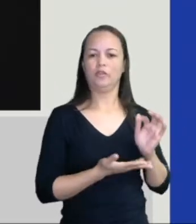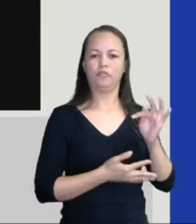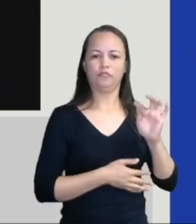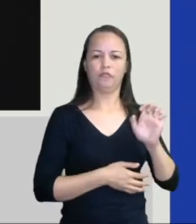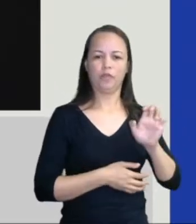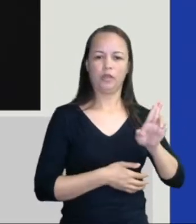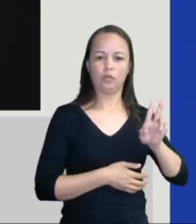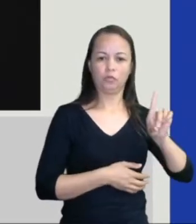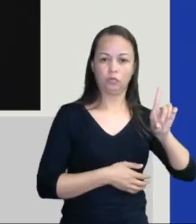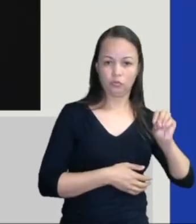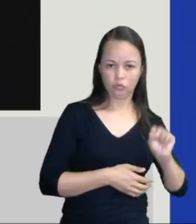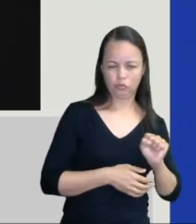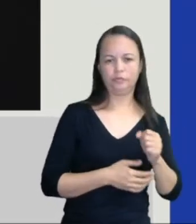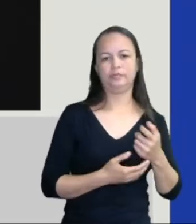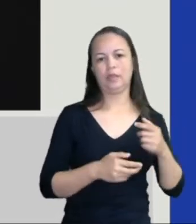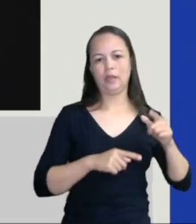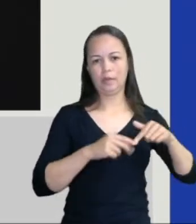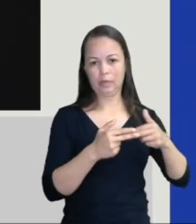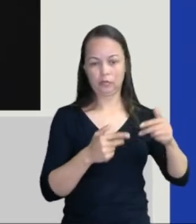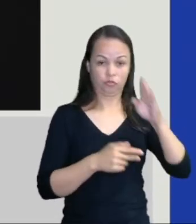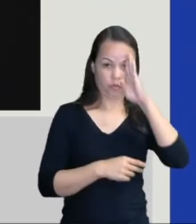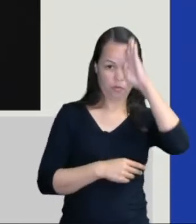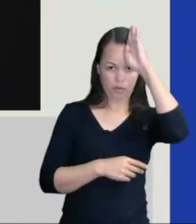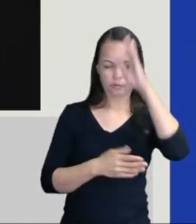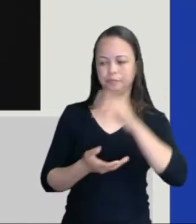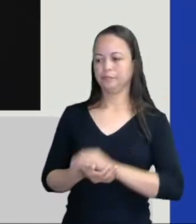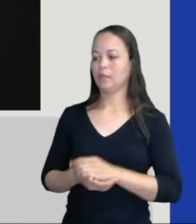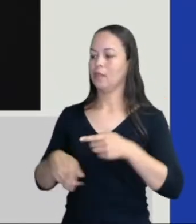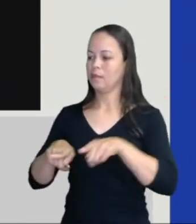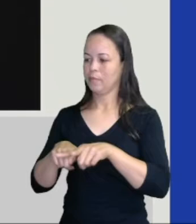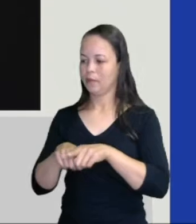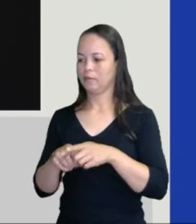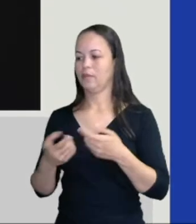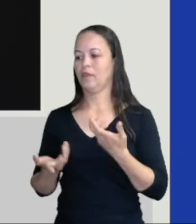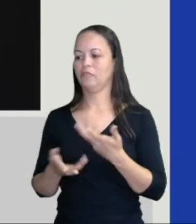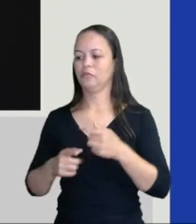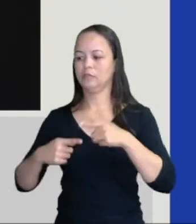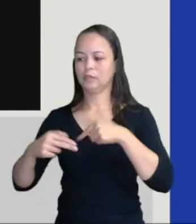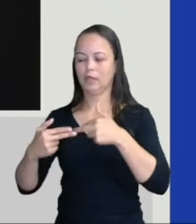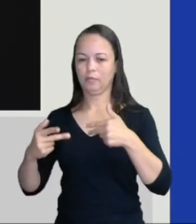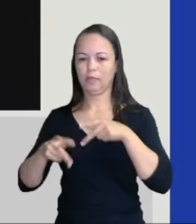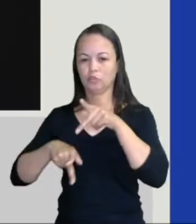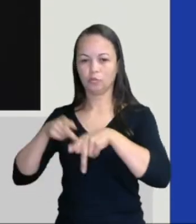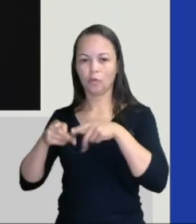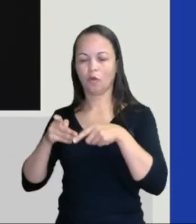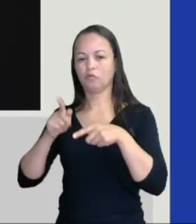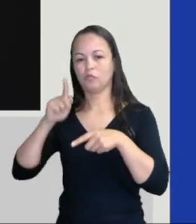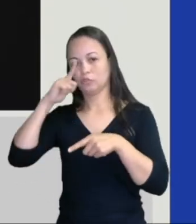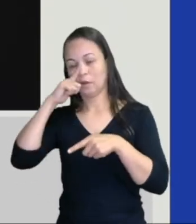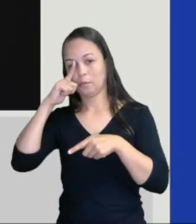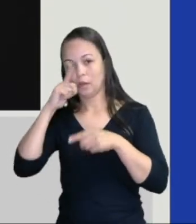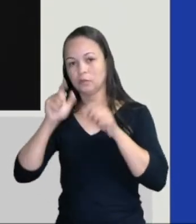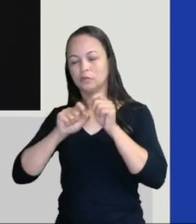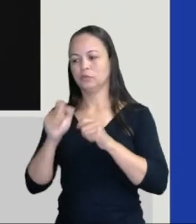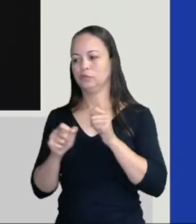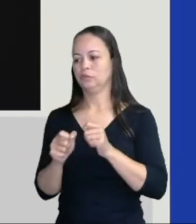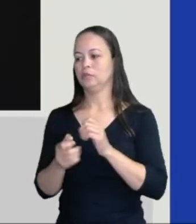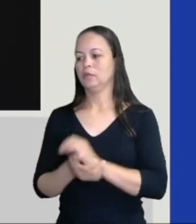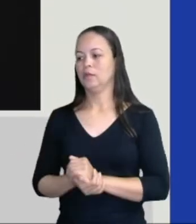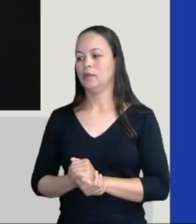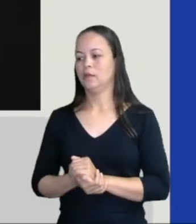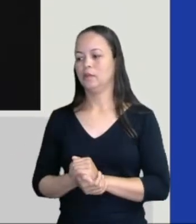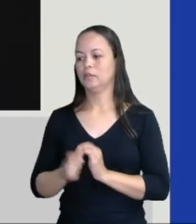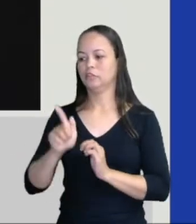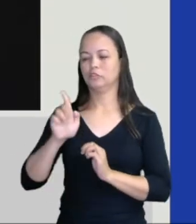são elementos romanos. Depois teve elementos germânicos ou bárbaros, que é o beneficium, prêmio aos guerreiros por